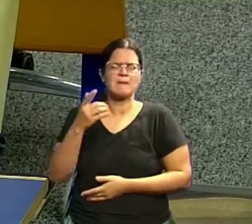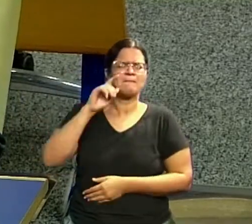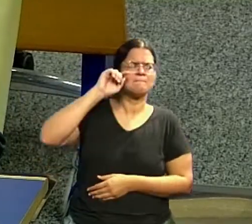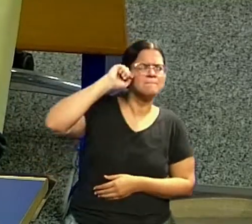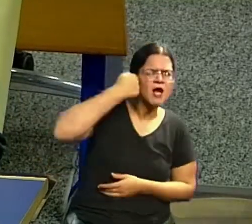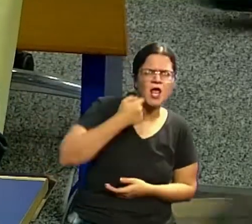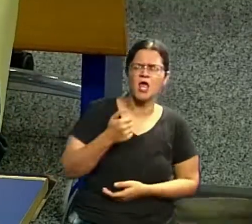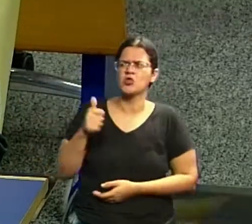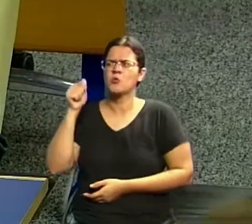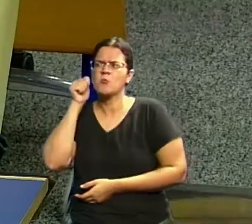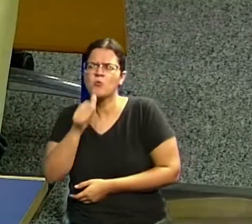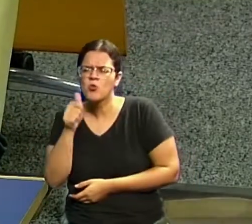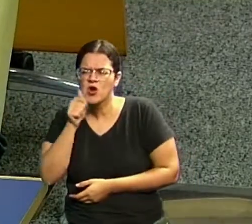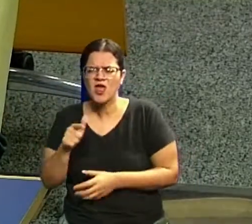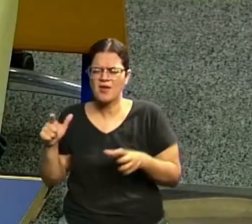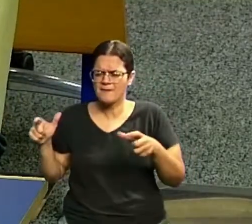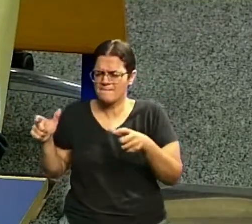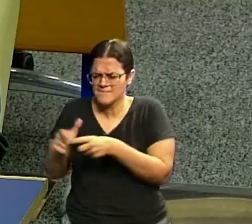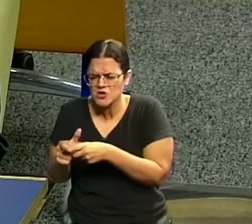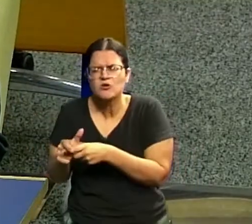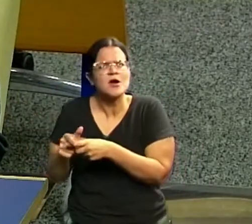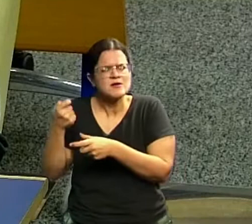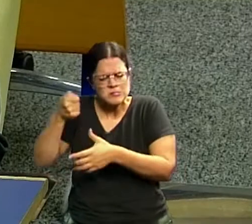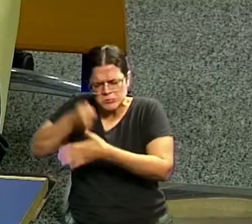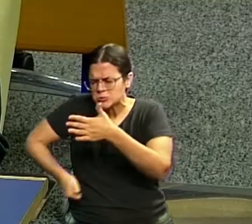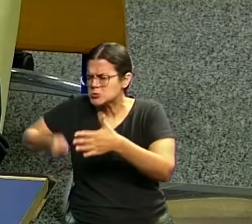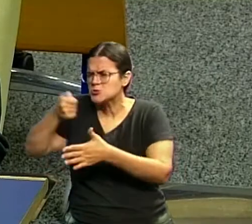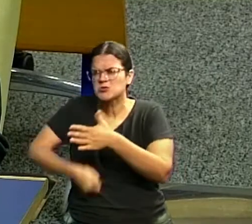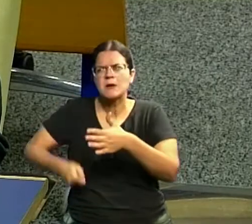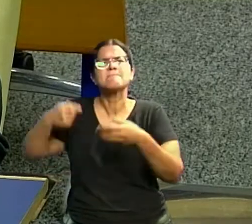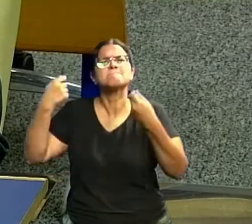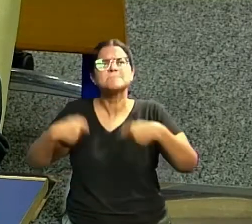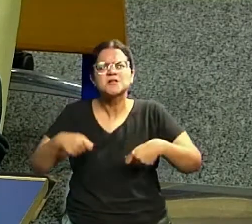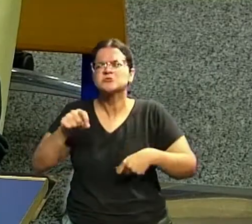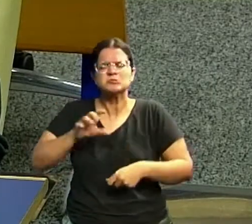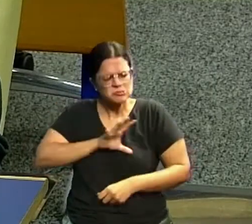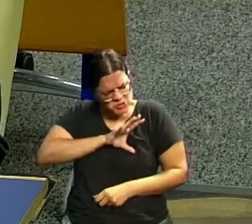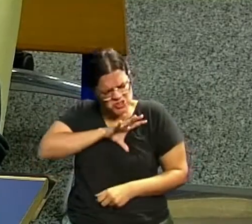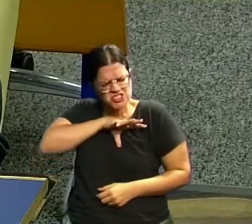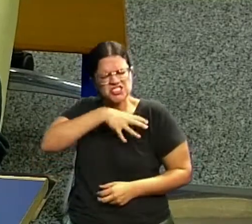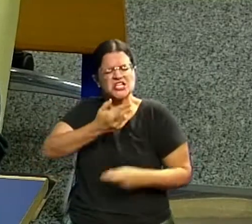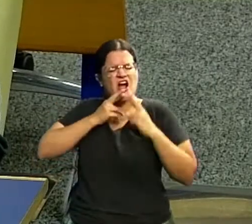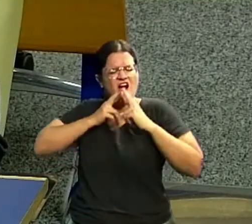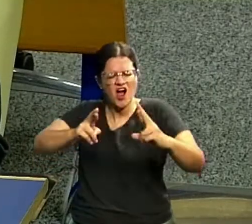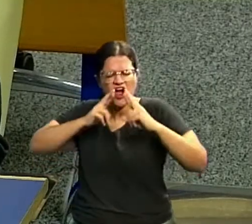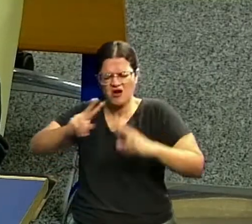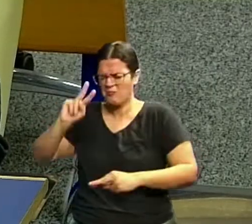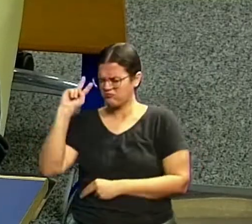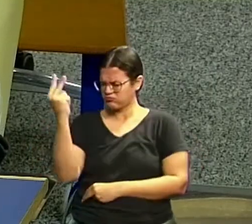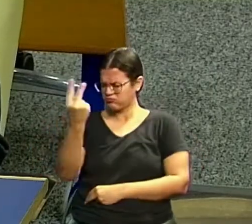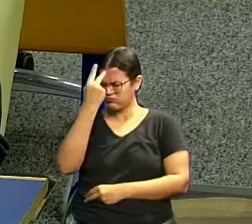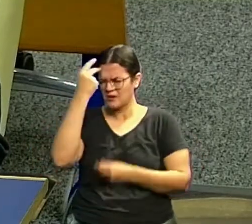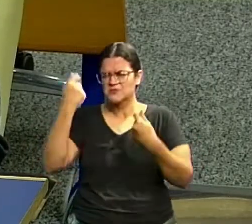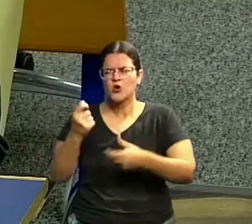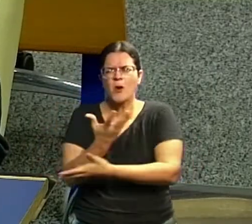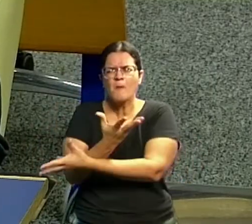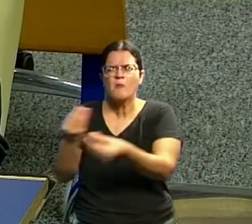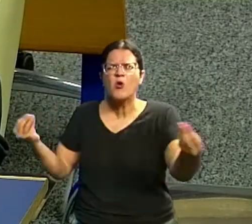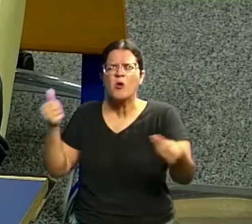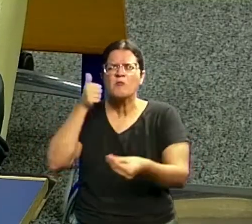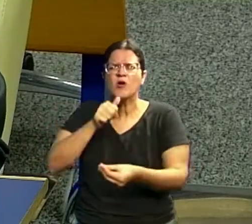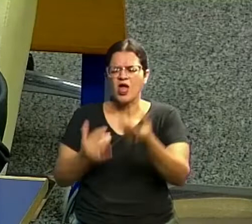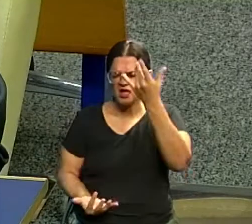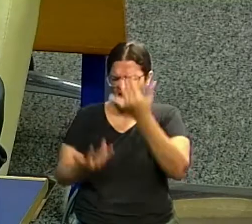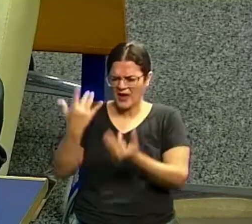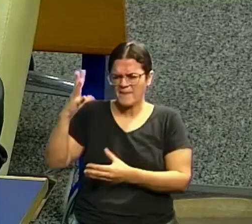as mulheres, as minorias. Precisou que milhares, que centenas de mulheres fossem queimadas dentro de uma